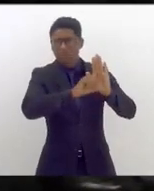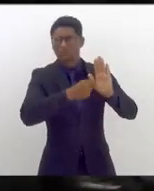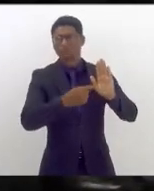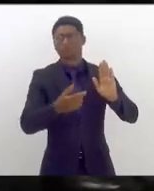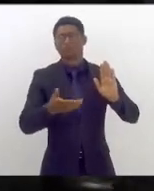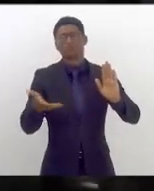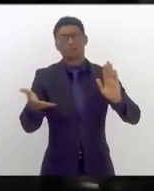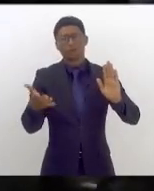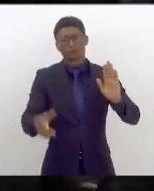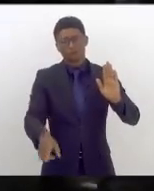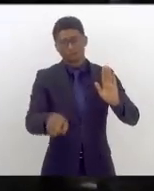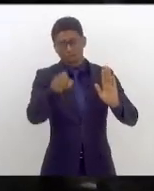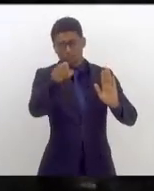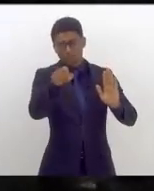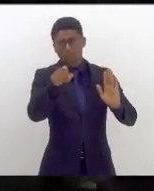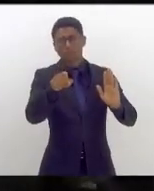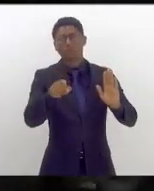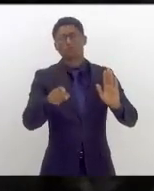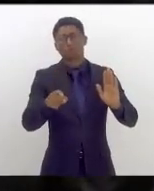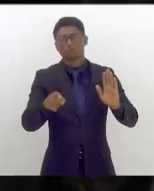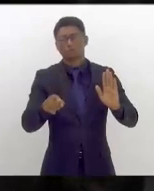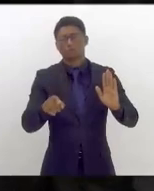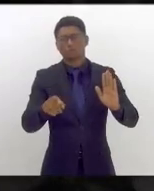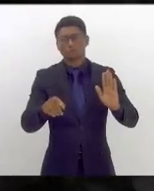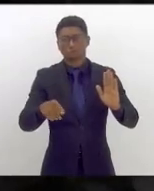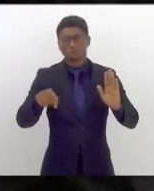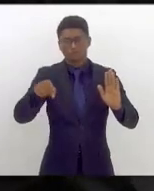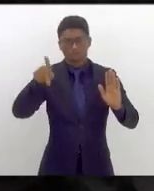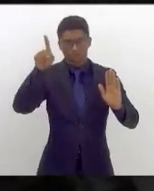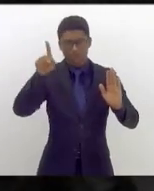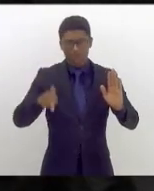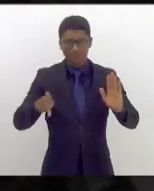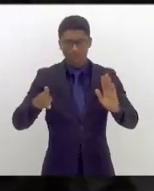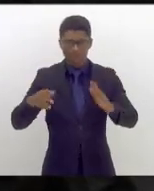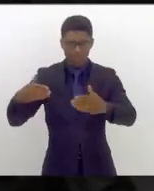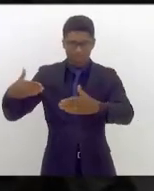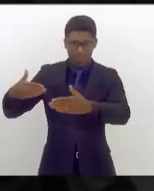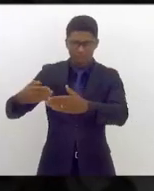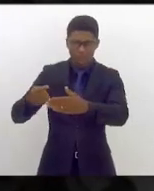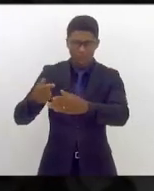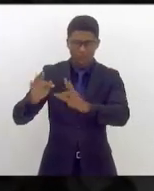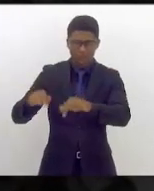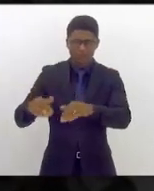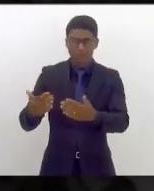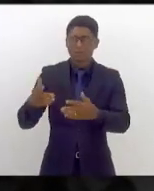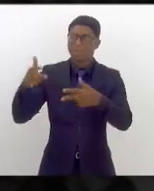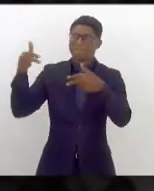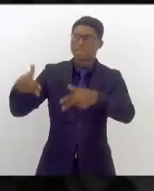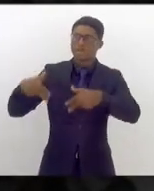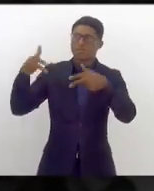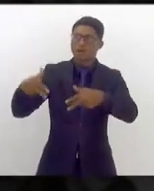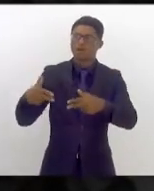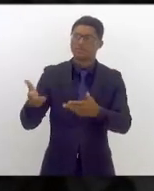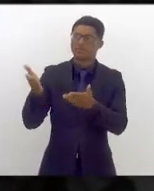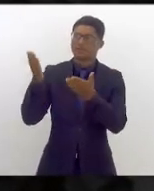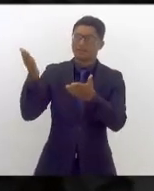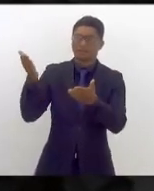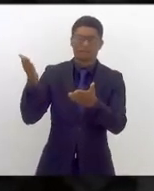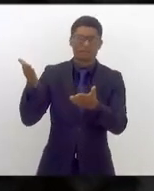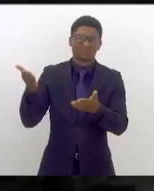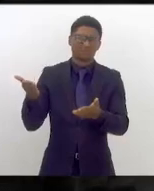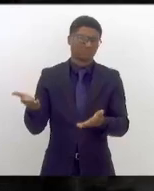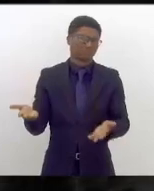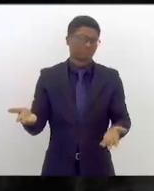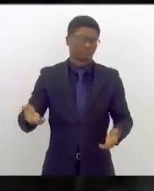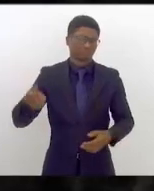momento que vossa excelência com tamanho brilhantíssimo deixa a condição de trabalhos dessa casa nessa reta final contra militância de aluguel contra o ativismo barato